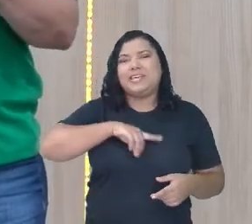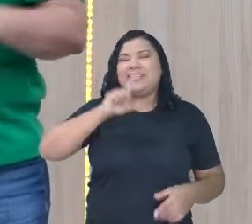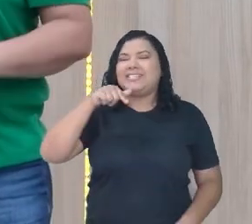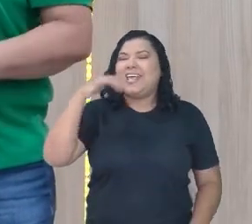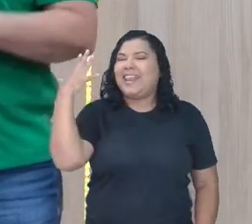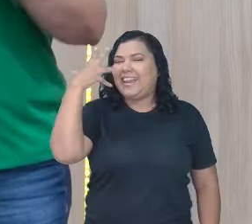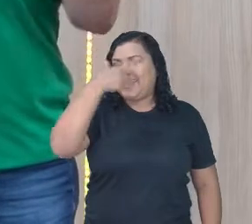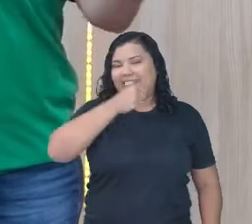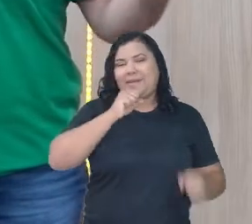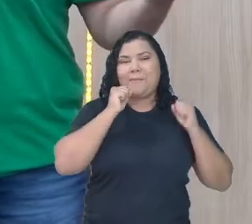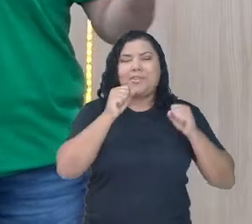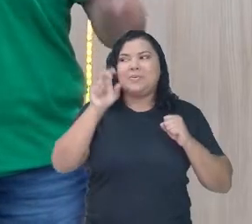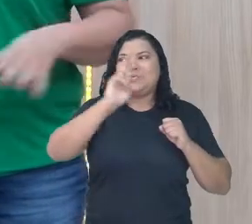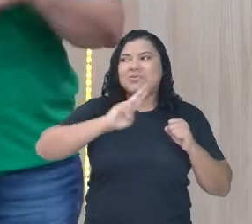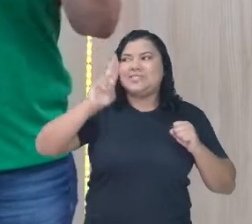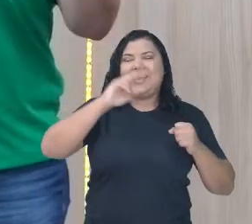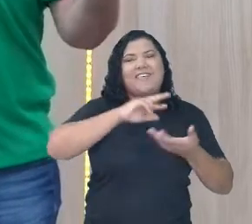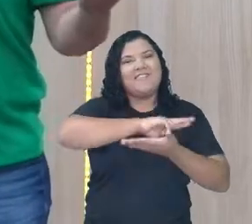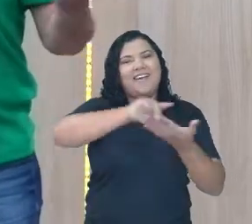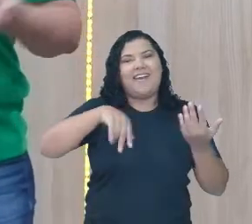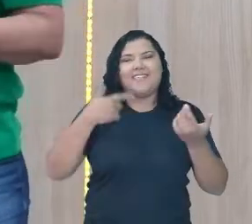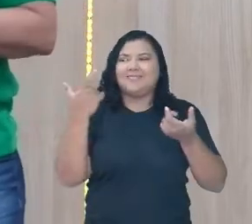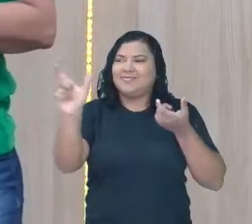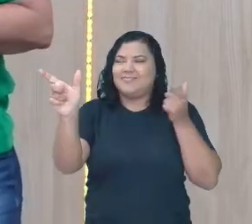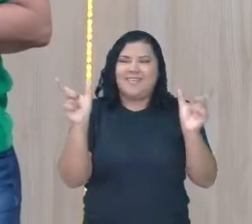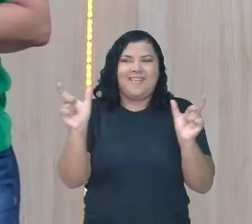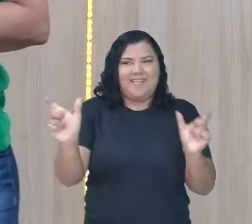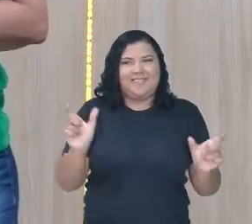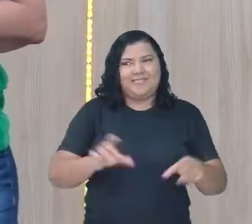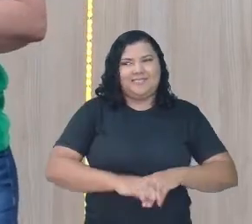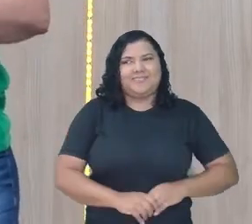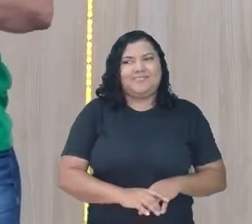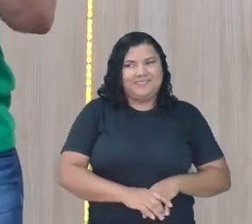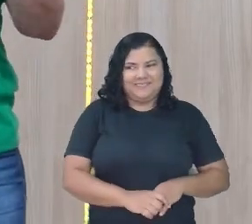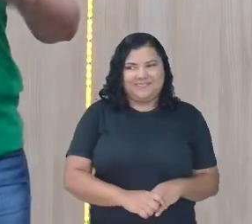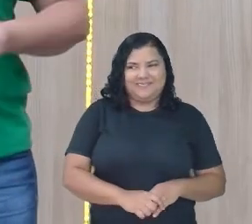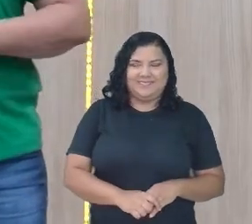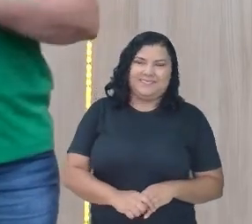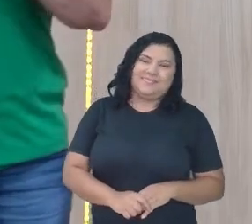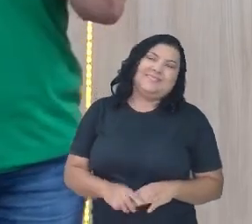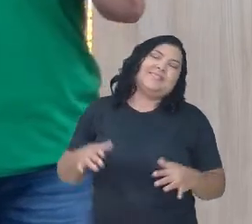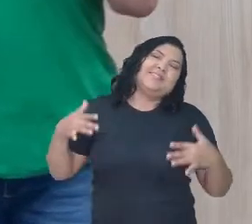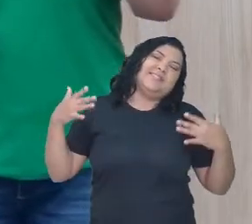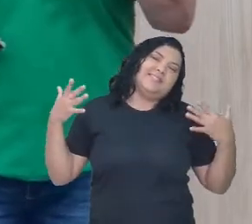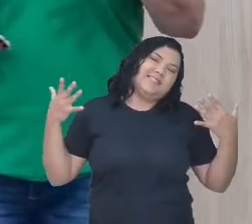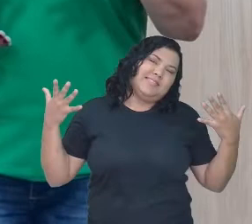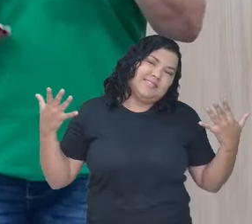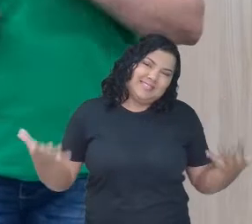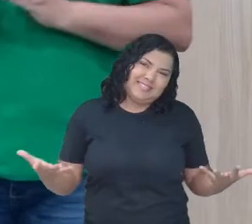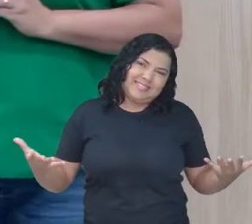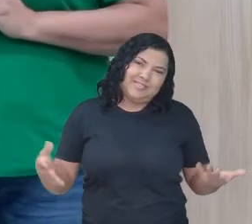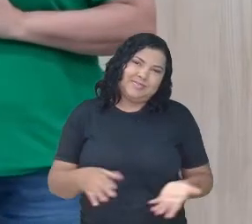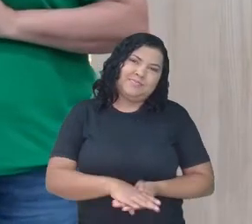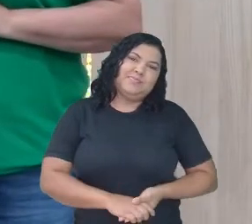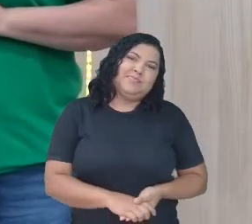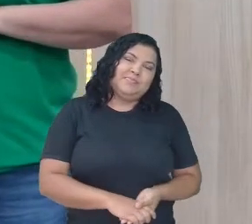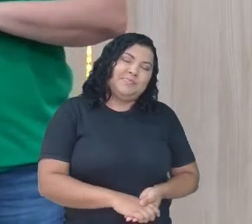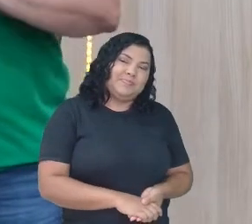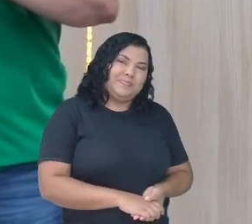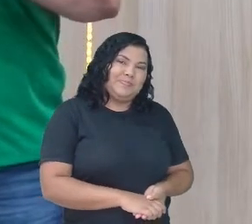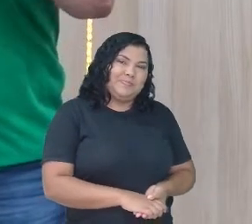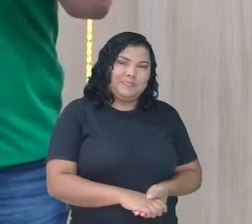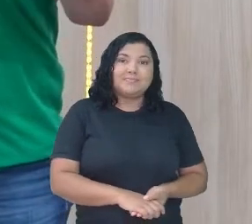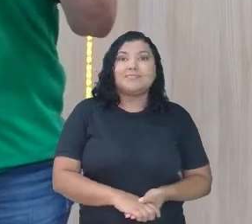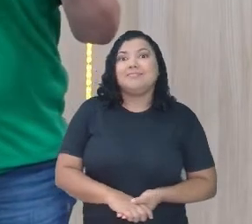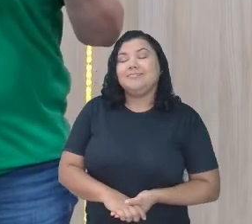linda, ela nos dá o direito de usar, assim, várias palavras, não é? E aí, ela nos leva